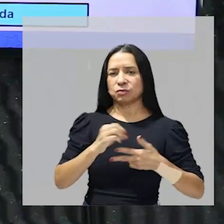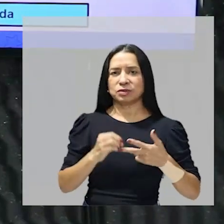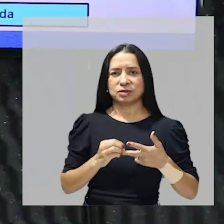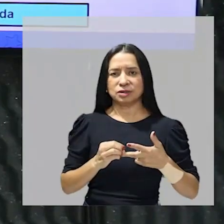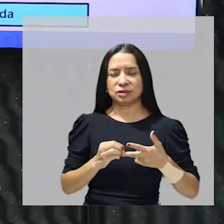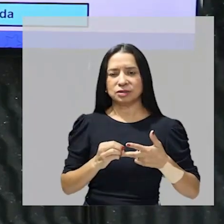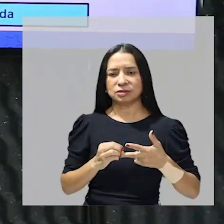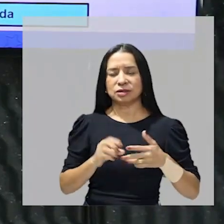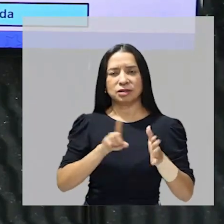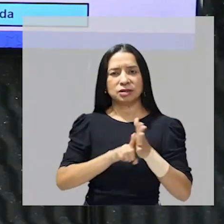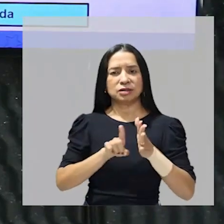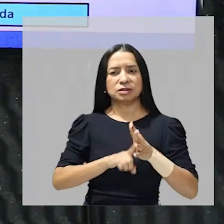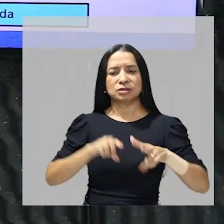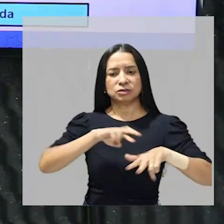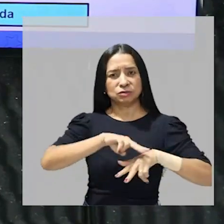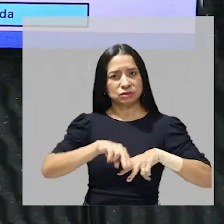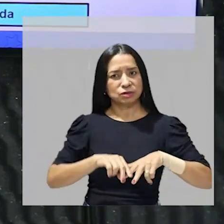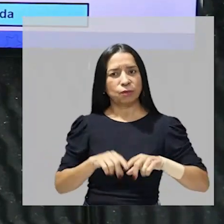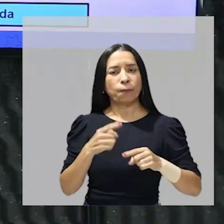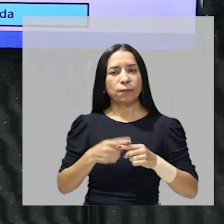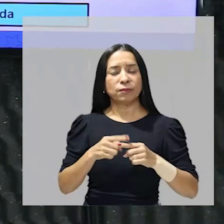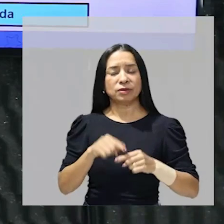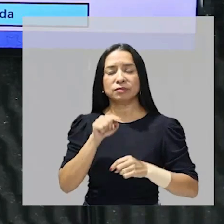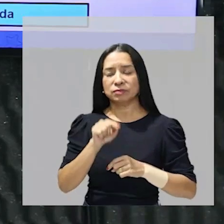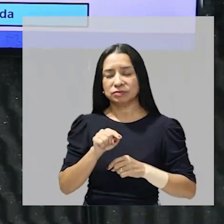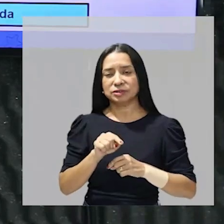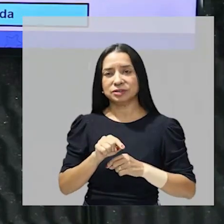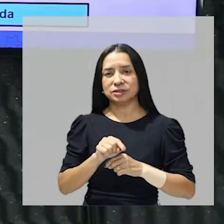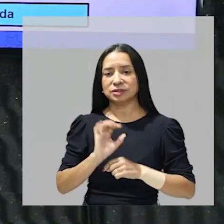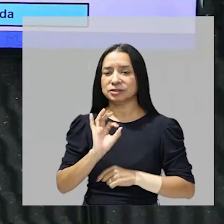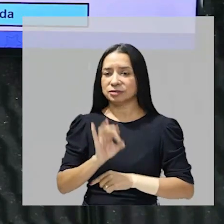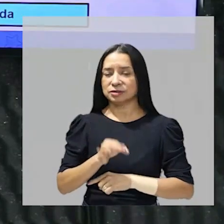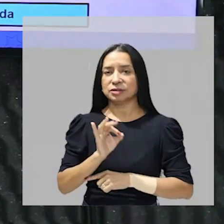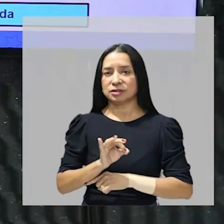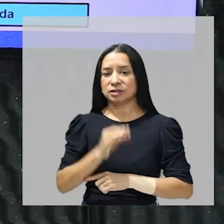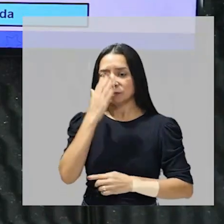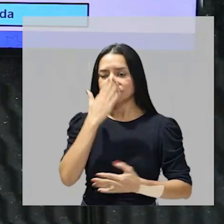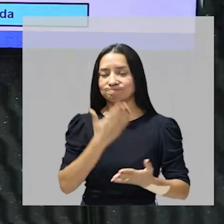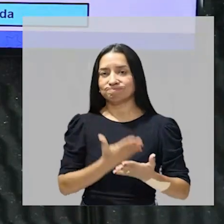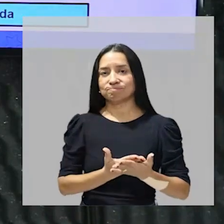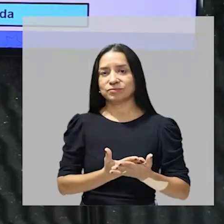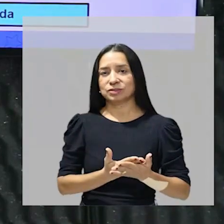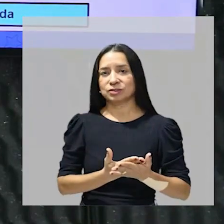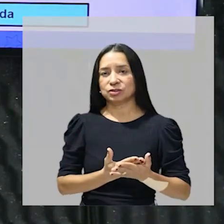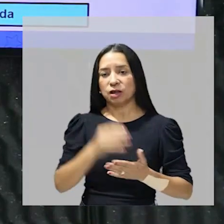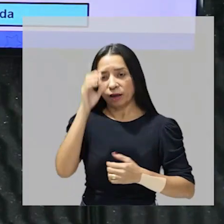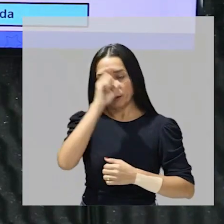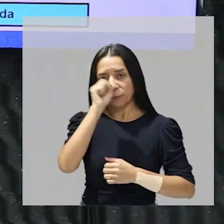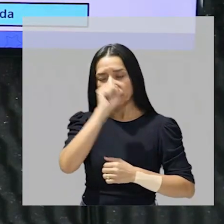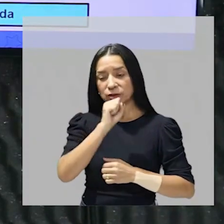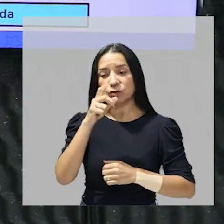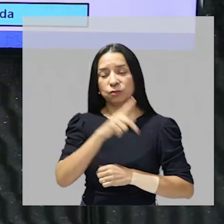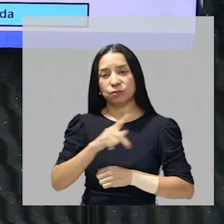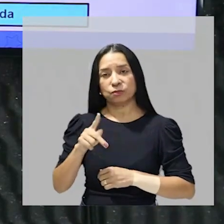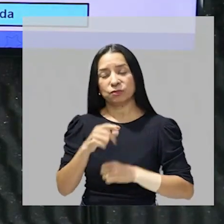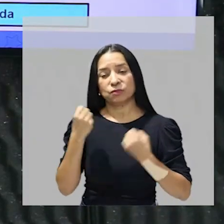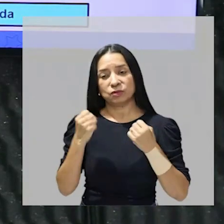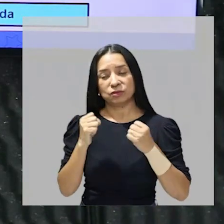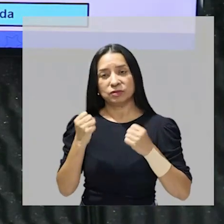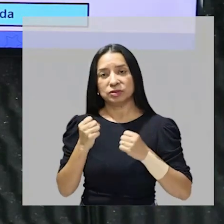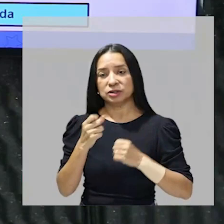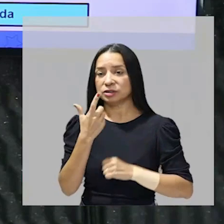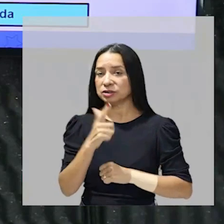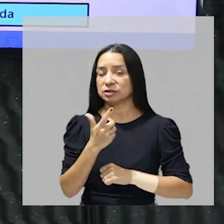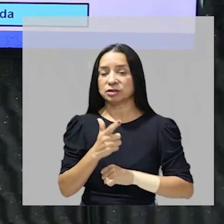gênero, porque vocês iriam acertar com certeza. Porque vocês já aprenderam comigo que não existe prática corporal exclusiva do